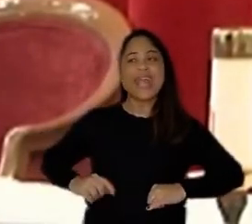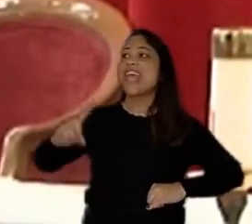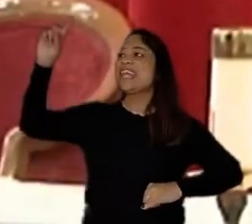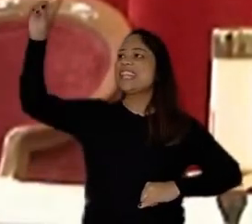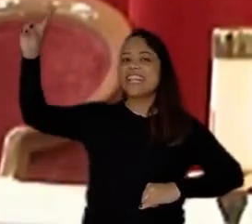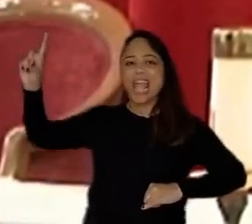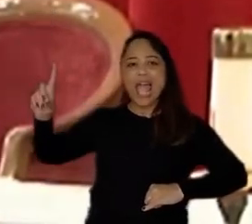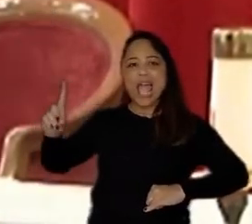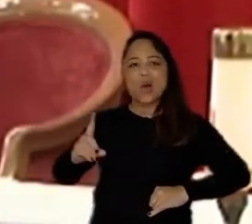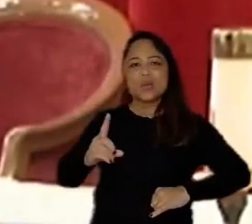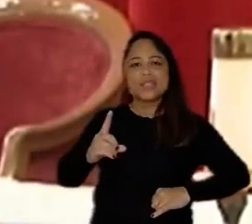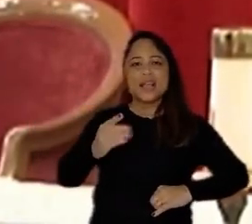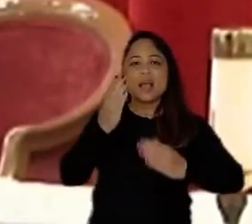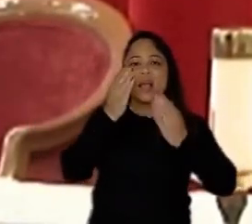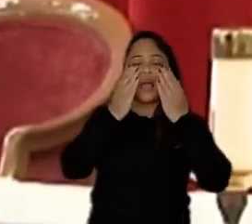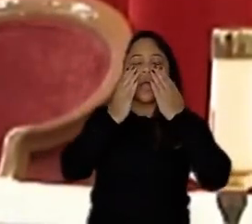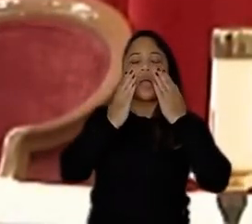lutando.